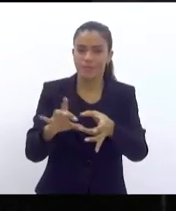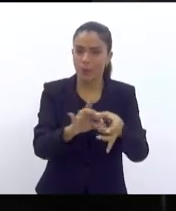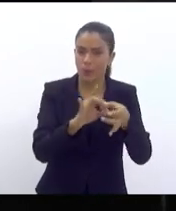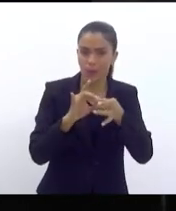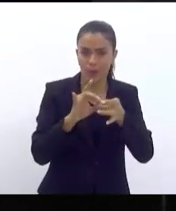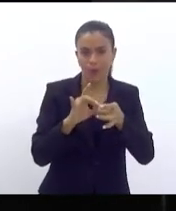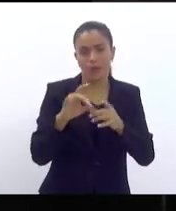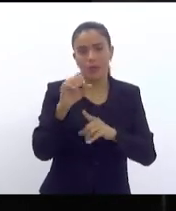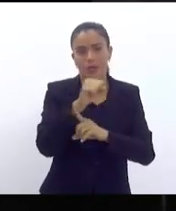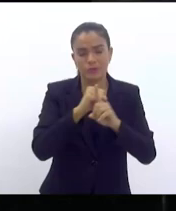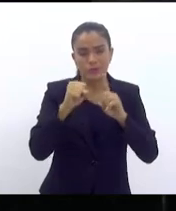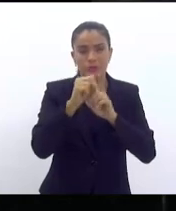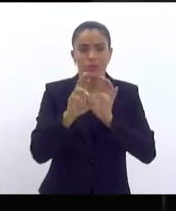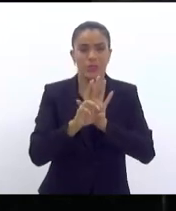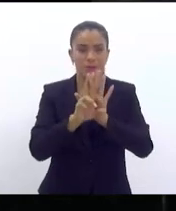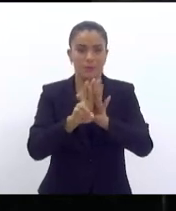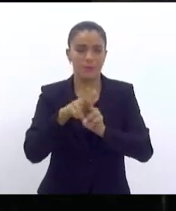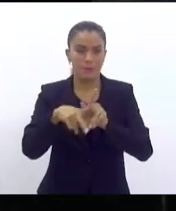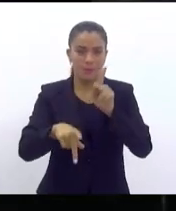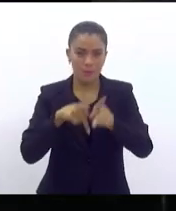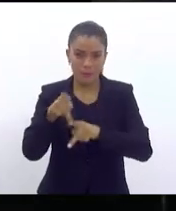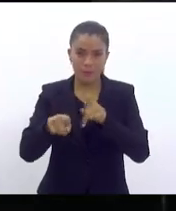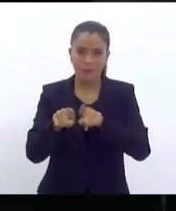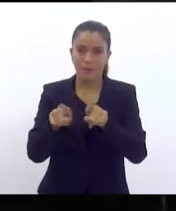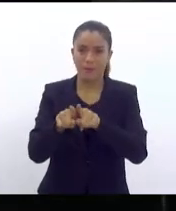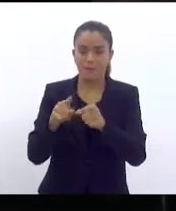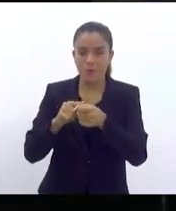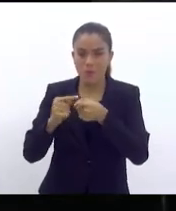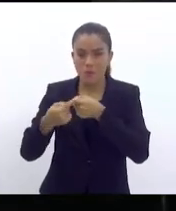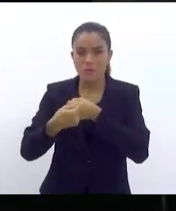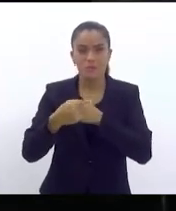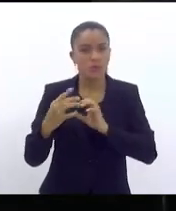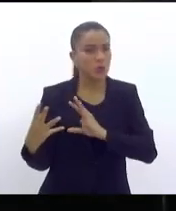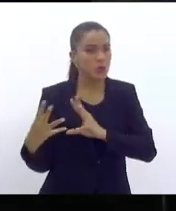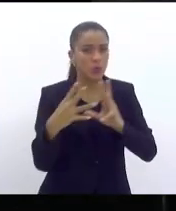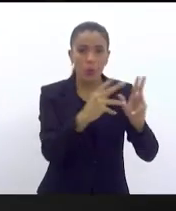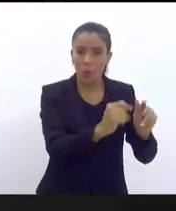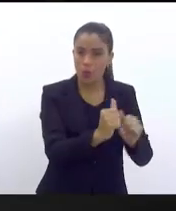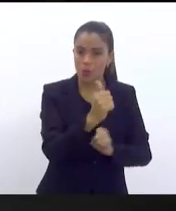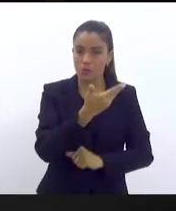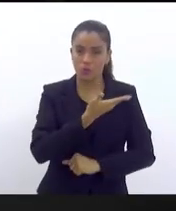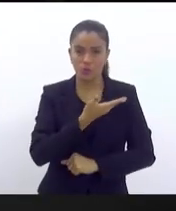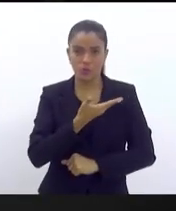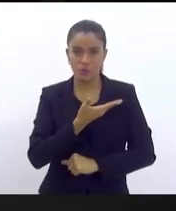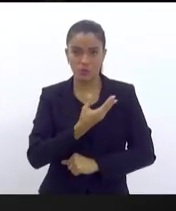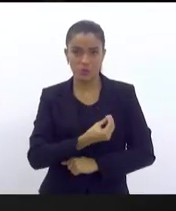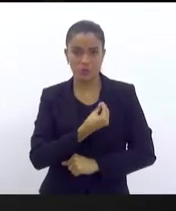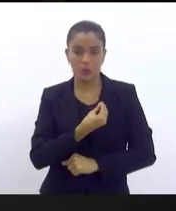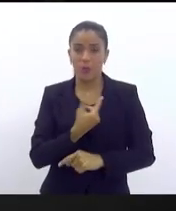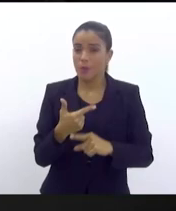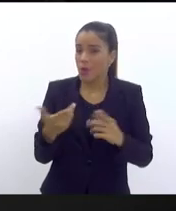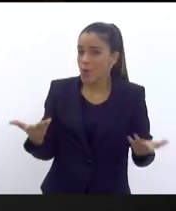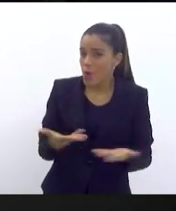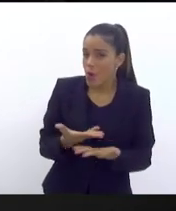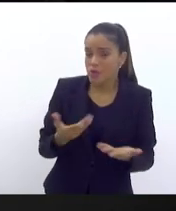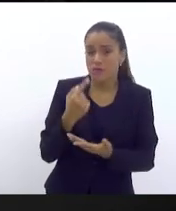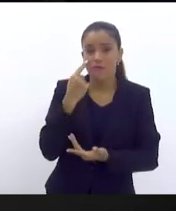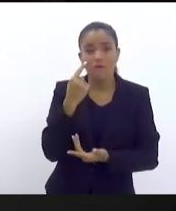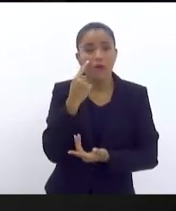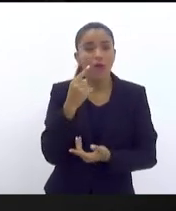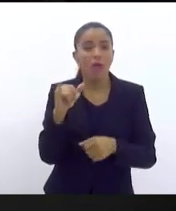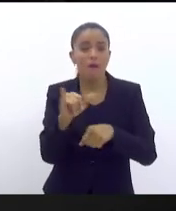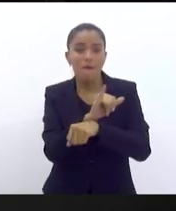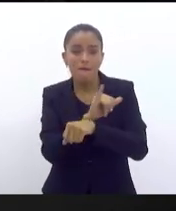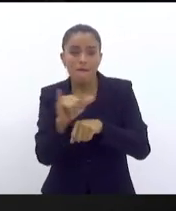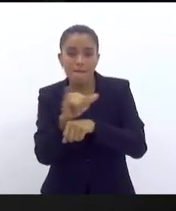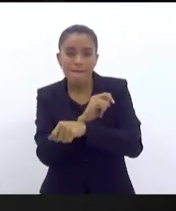sociedade civil da Câmara de Vereadores de todos os municípios e todos os colegas aqui presentes porque nós vivemos hoje em dia uma grande manobra um